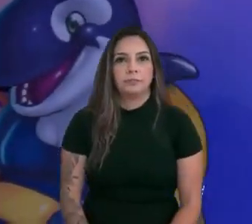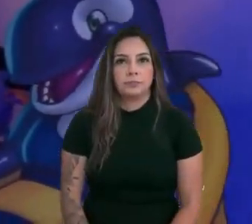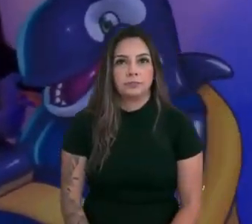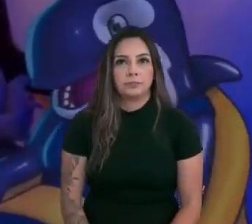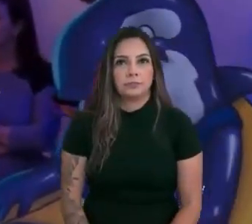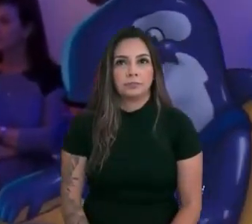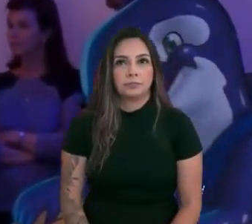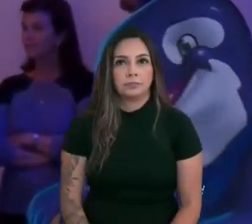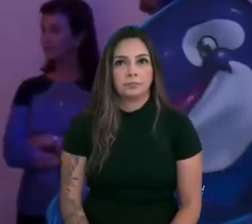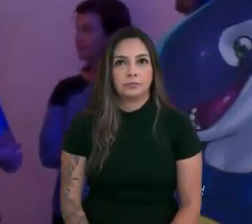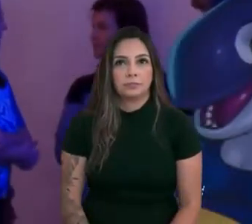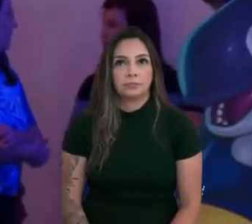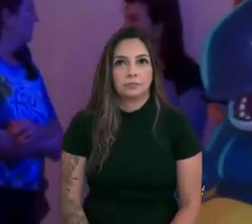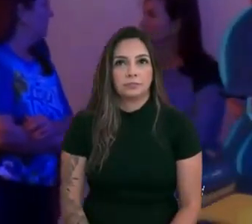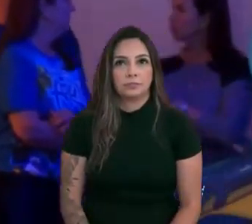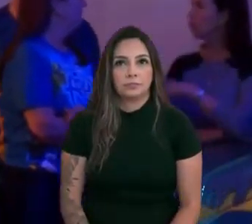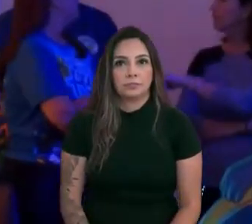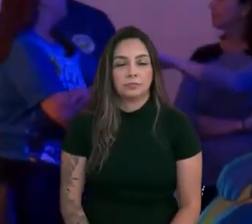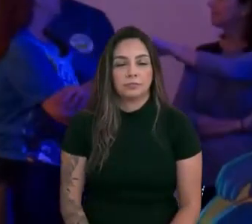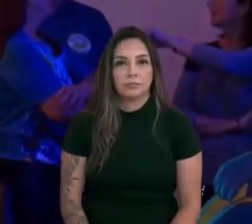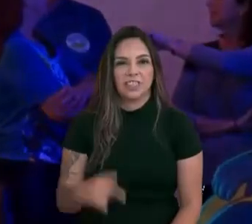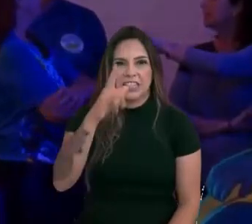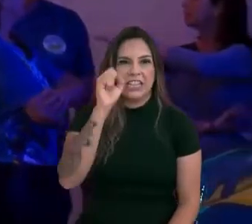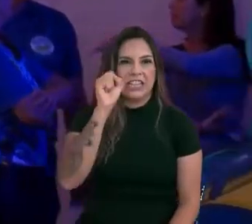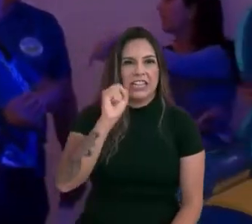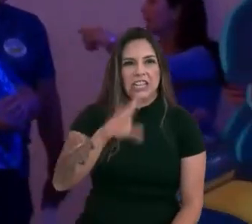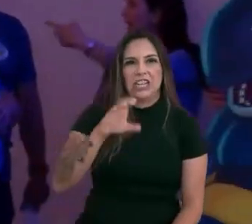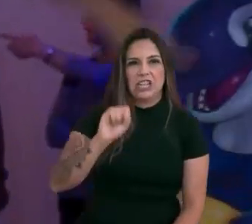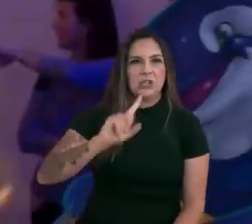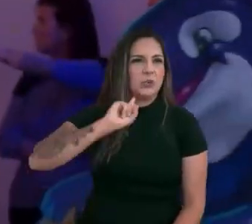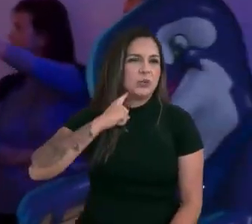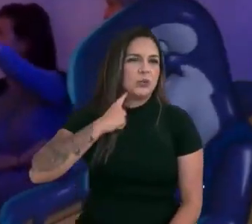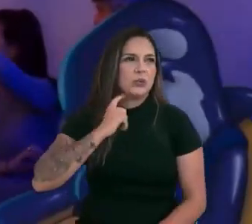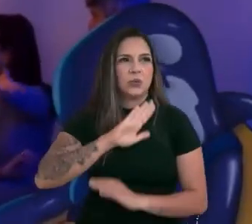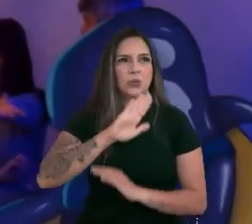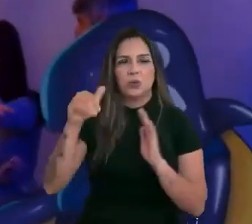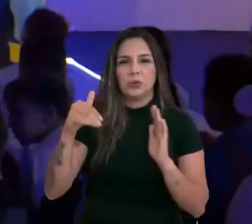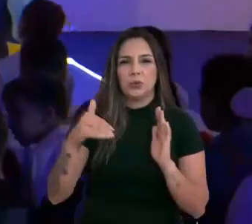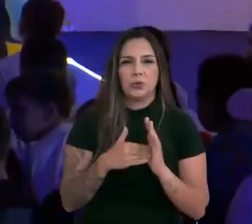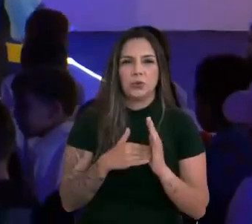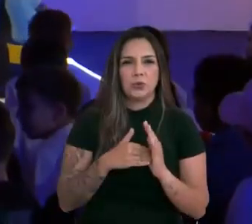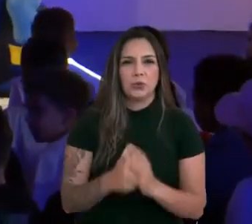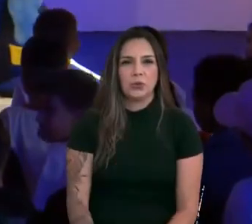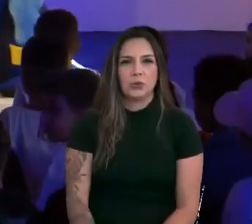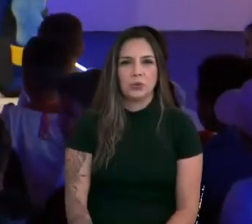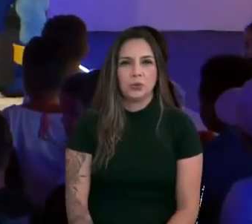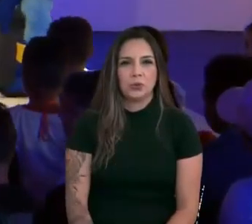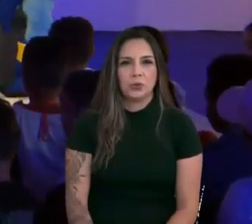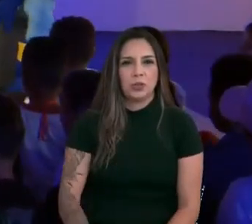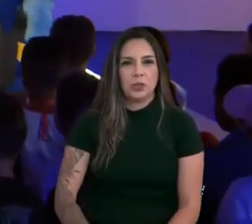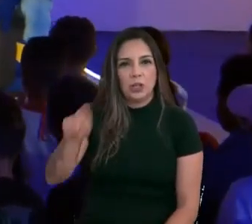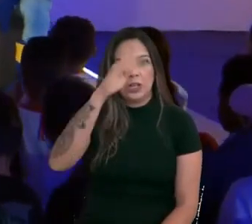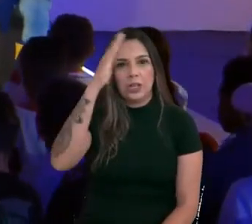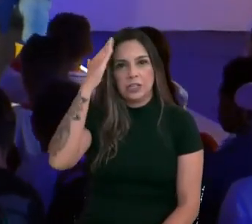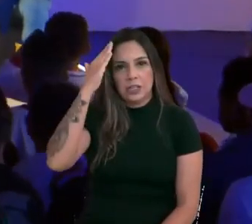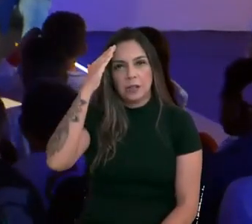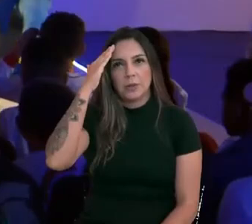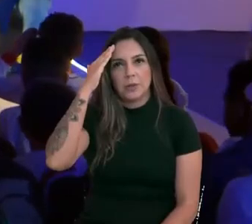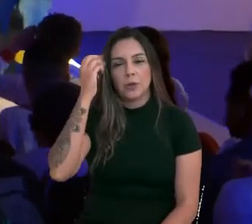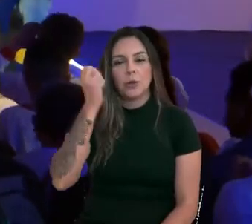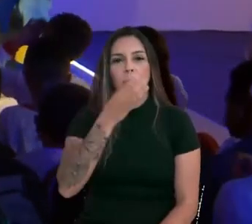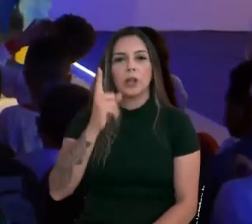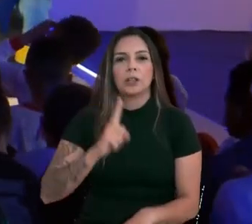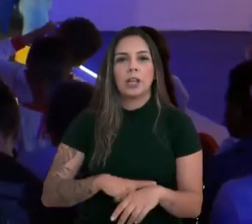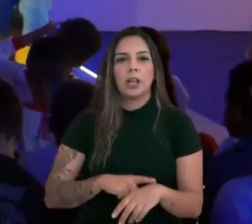encher de lixo o mar, ele adora poluir tudo. Vocês sabem quanto tempo